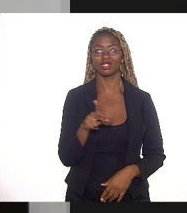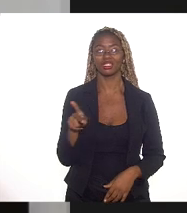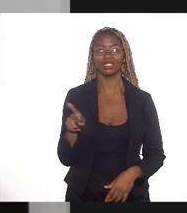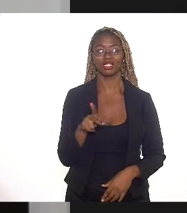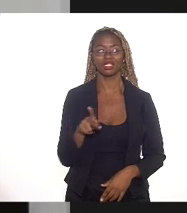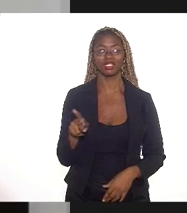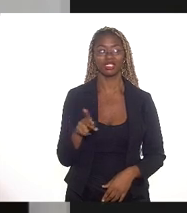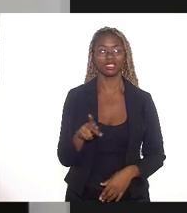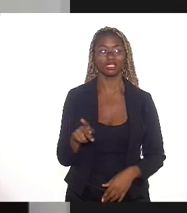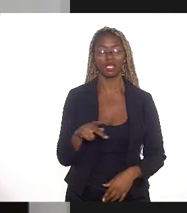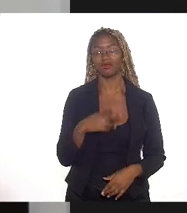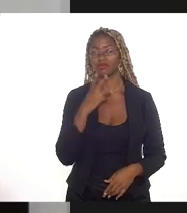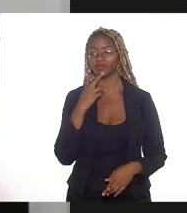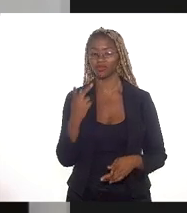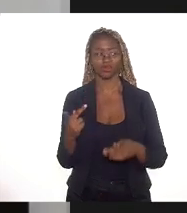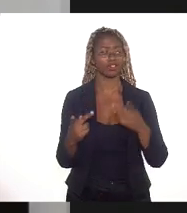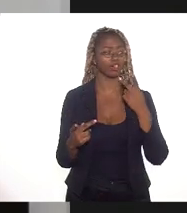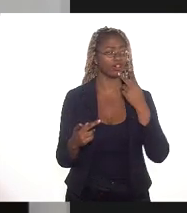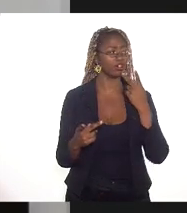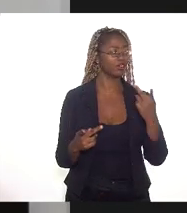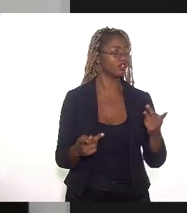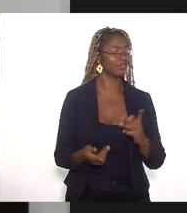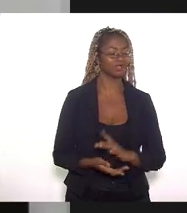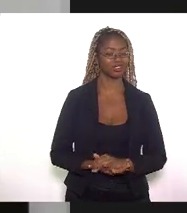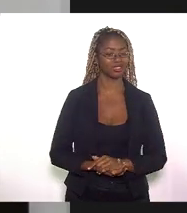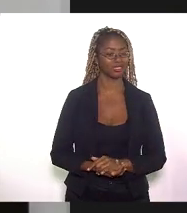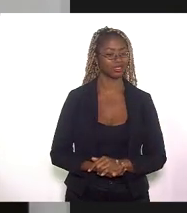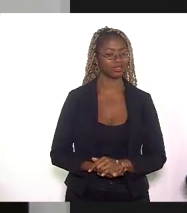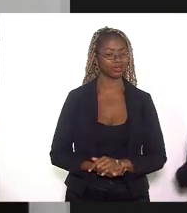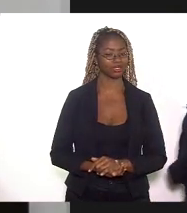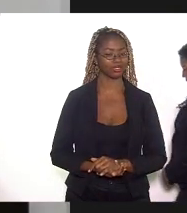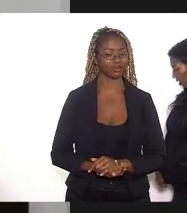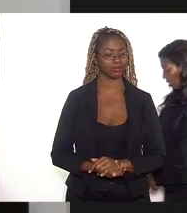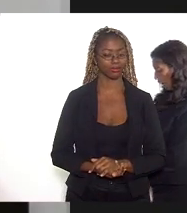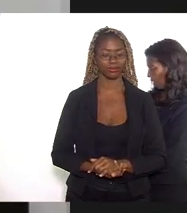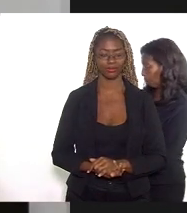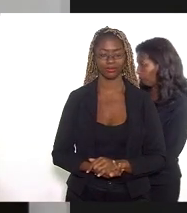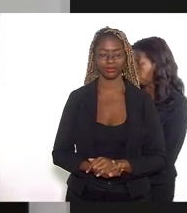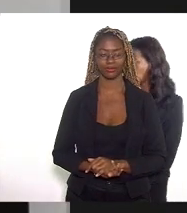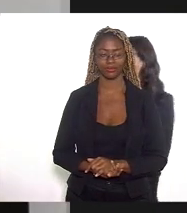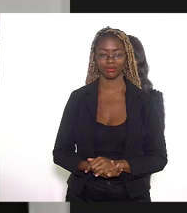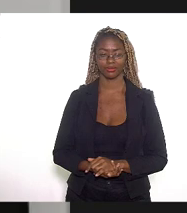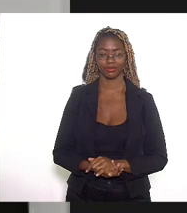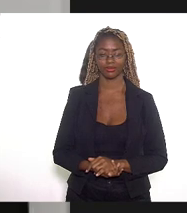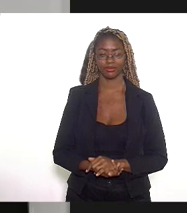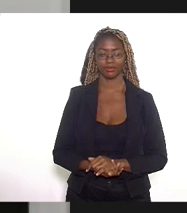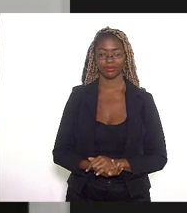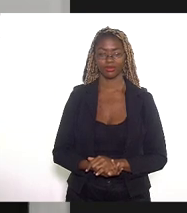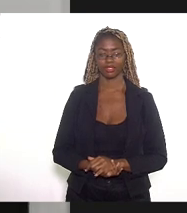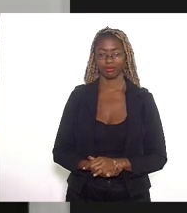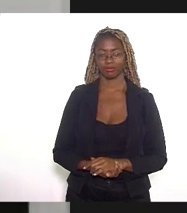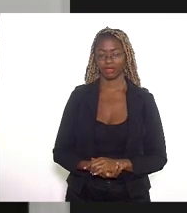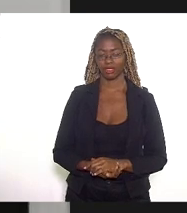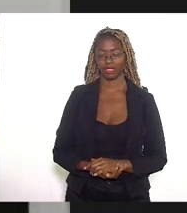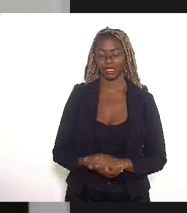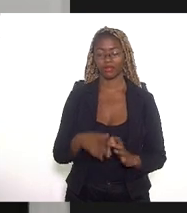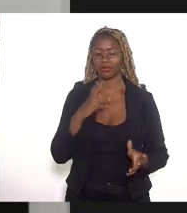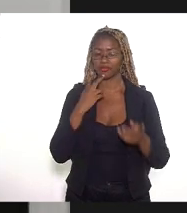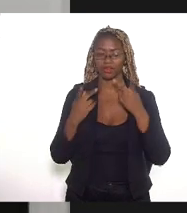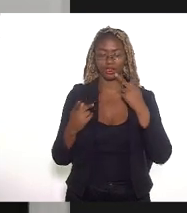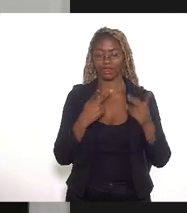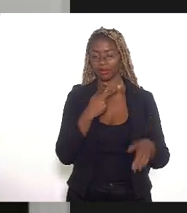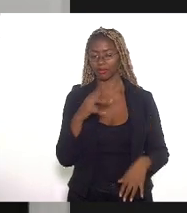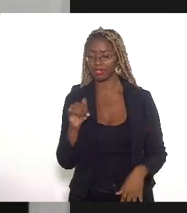B ou C? Isso é coisa de Alemanha nazista, que estimulava os filhos a delatar os pais, ou